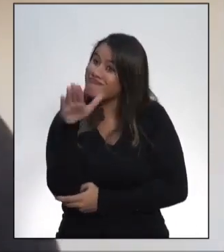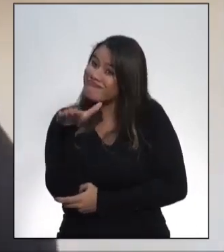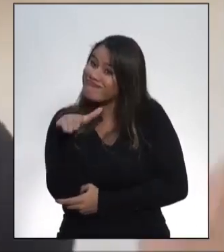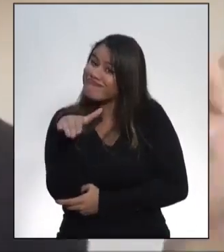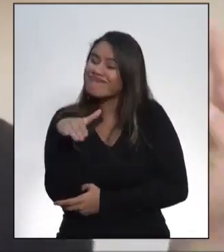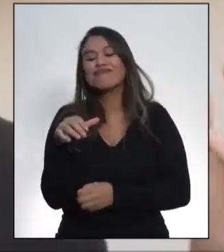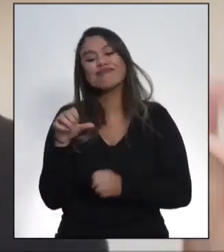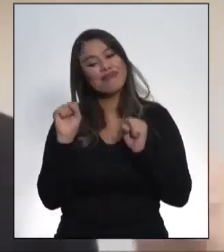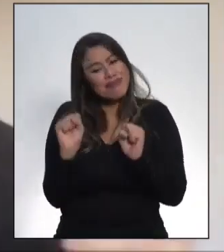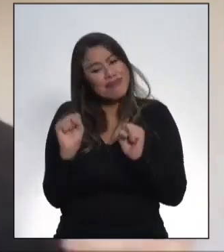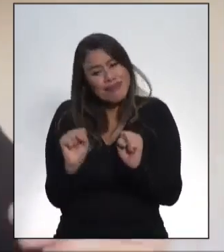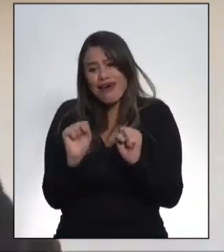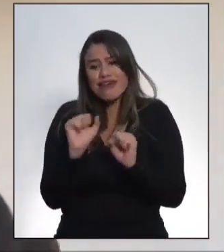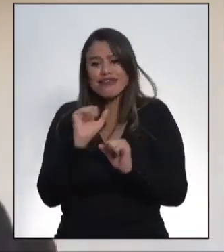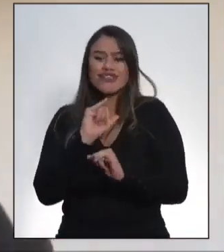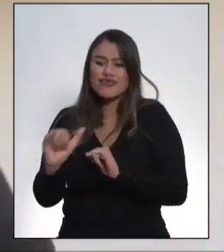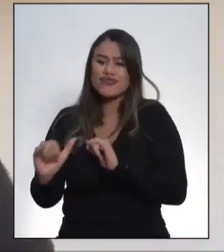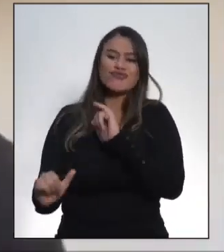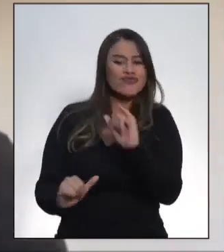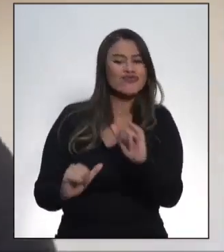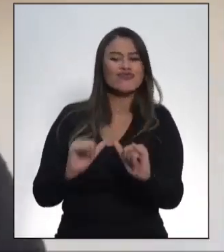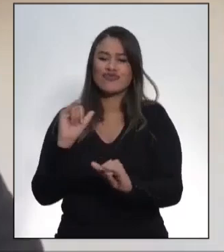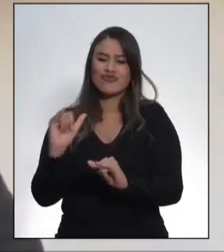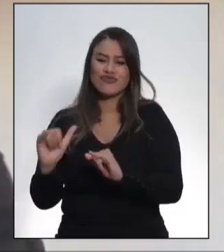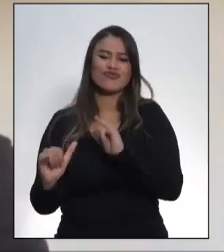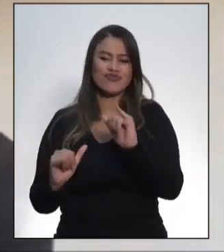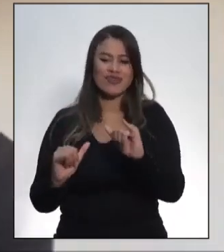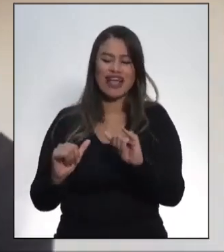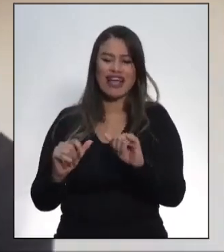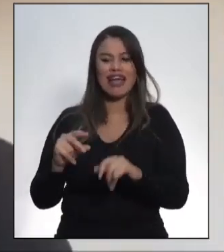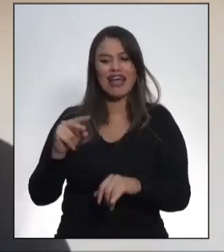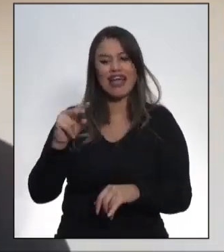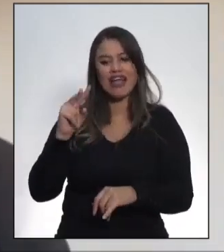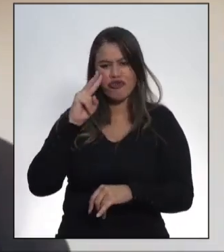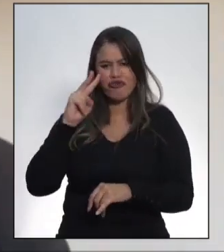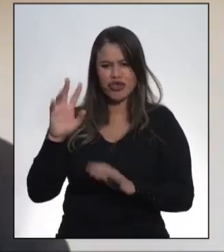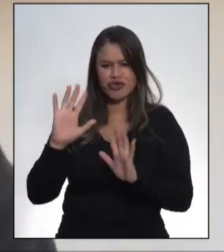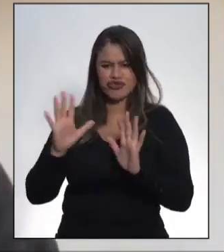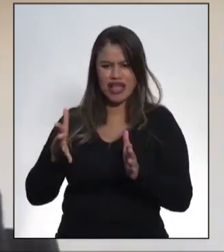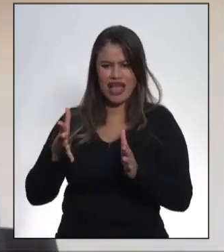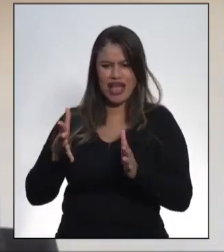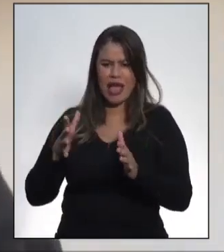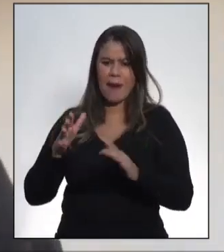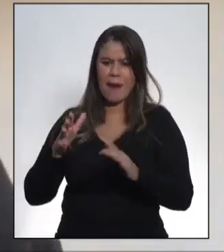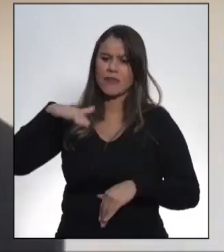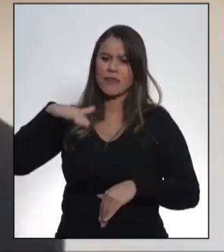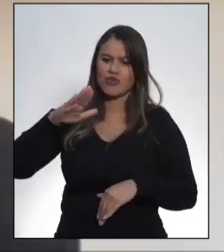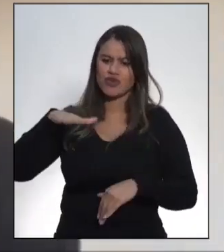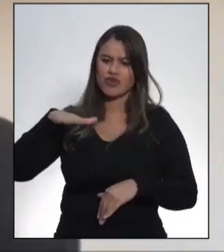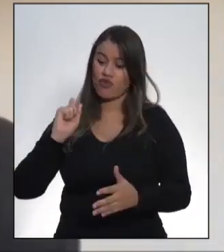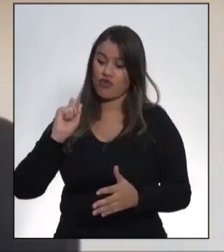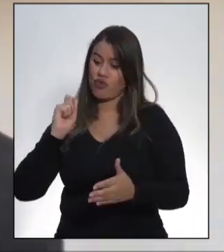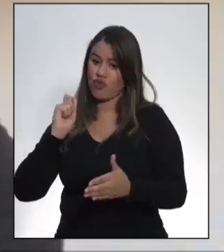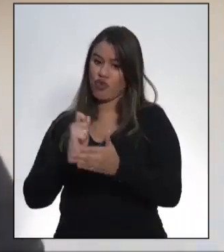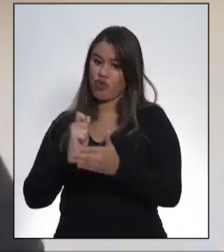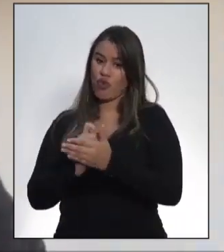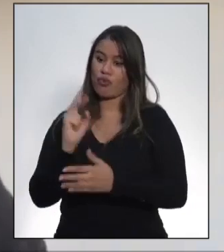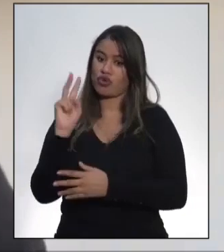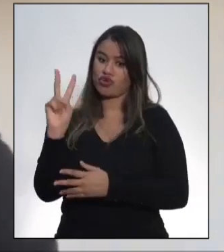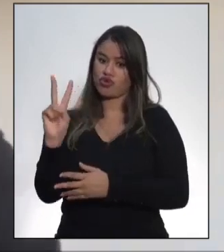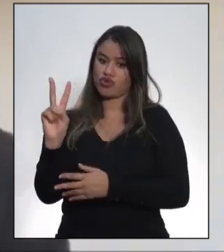que todo mundo conhece, compre 1, leve 2. é uma promoção que todo mundo conhece. Ou